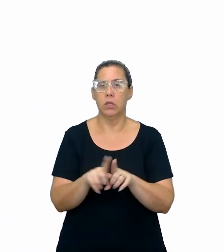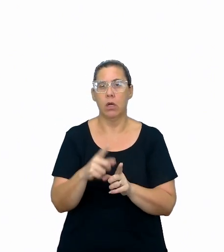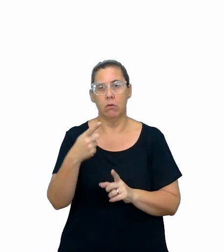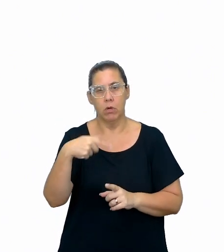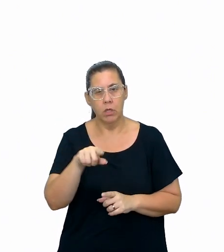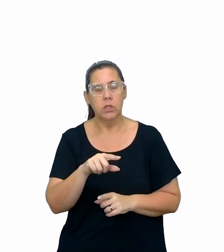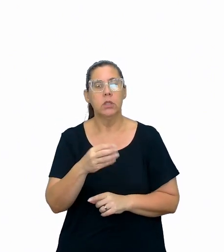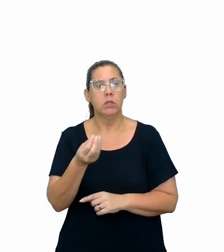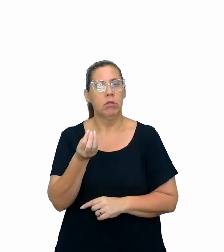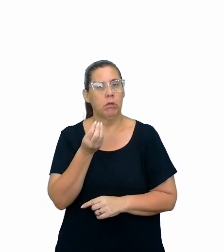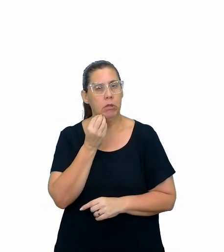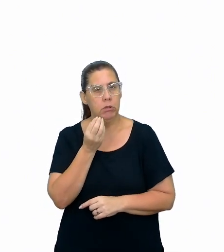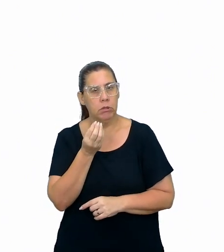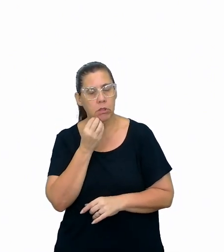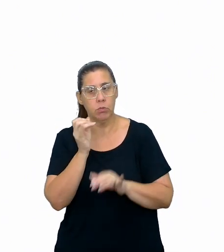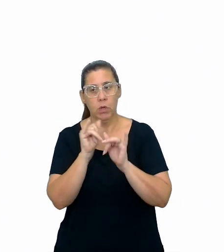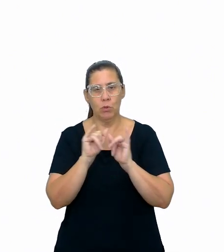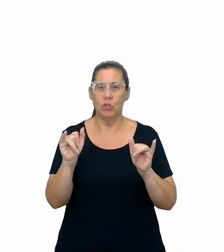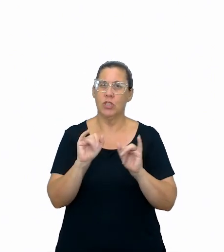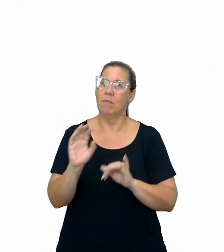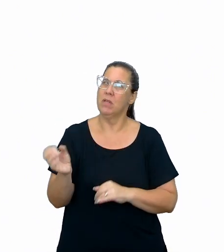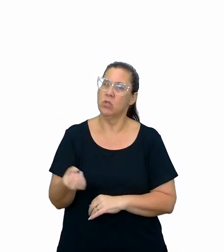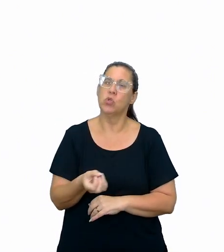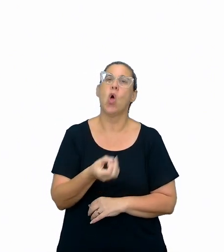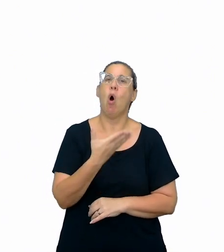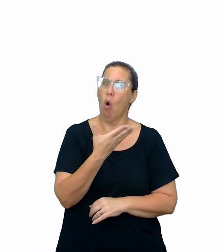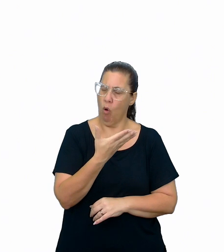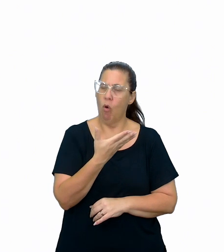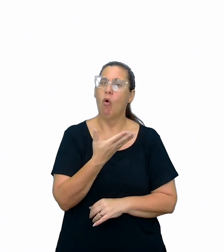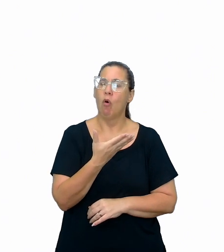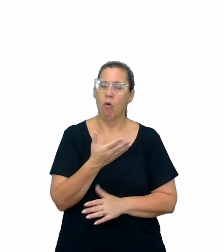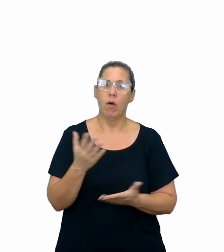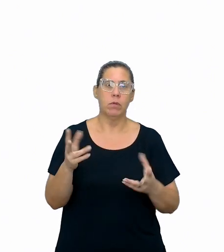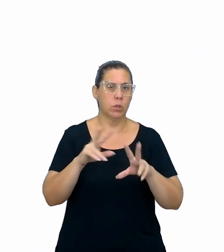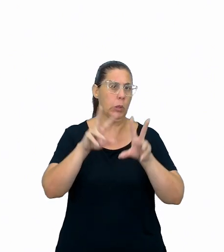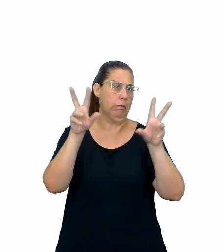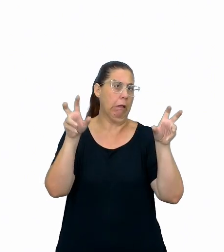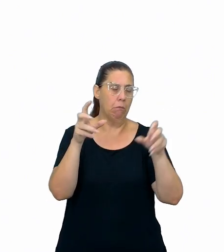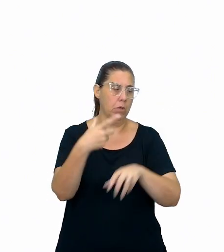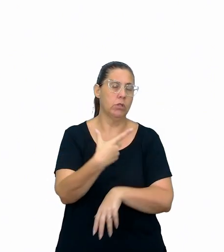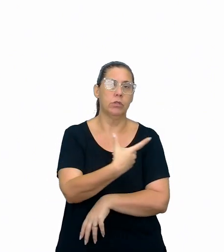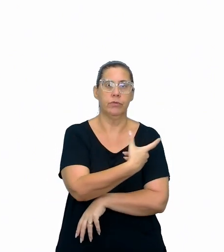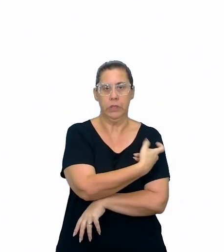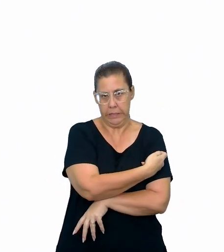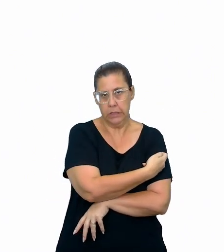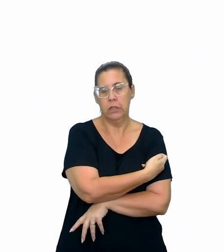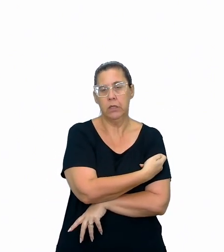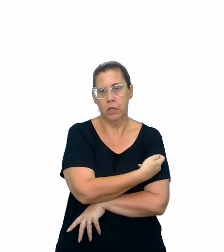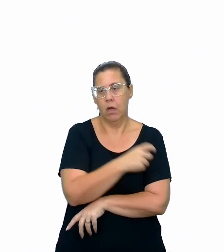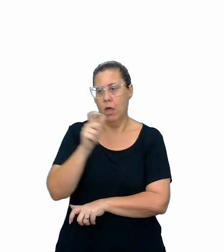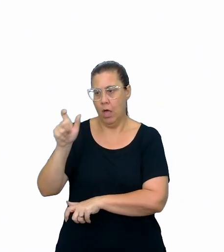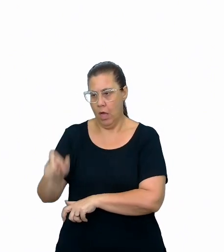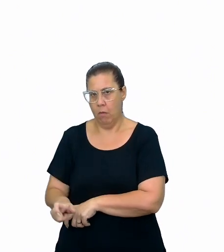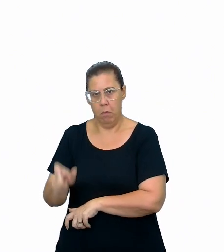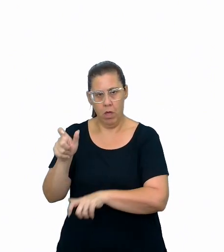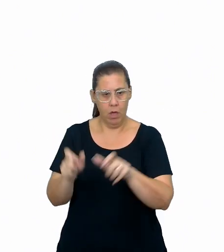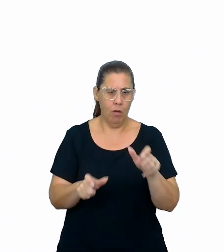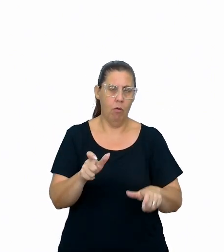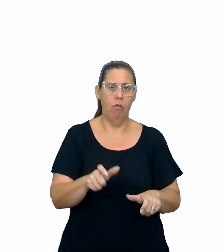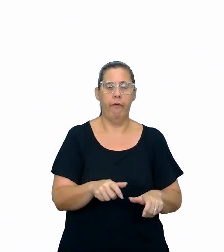vocês busquem uma notícia mais atual sobre essa campanha de vacinação, as pessoas que ainda